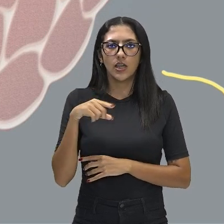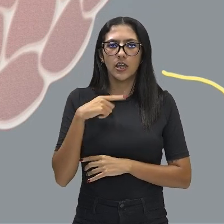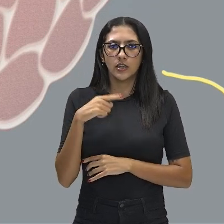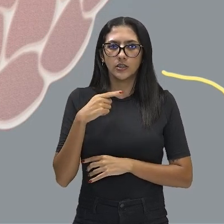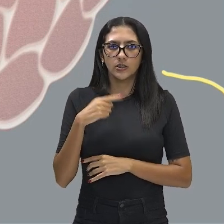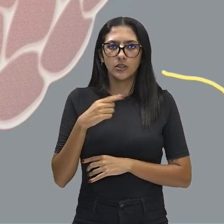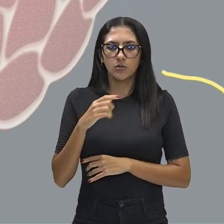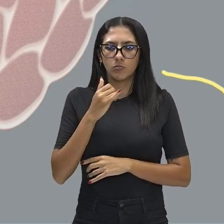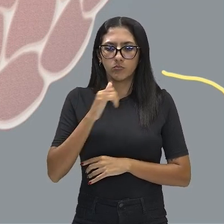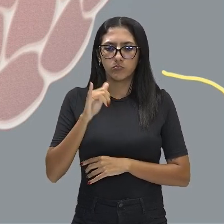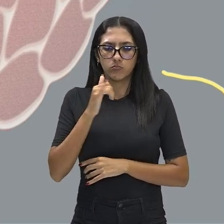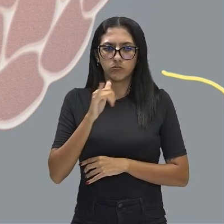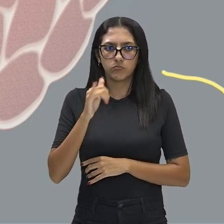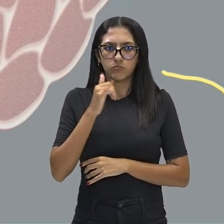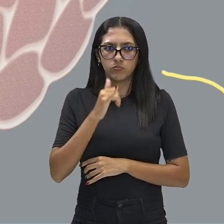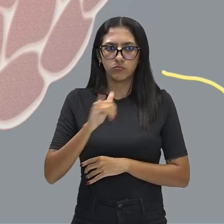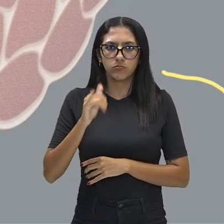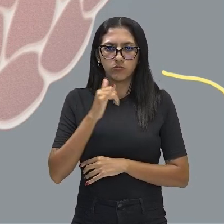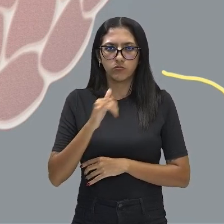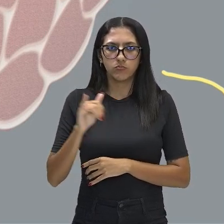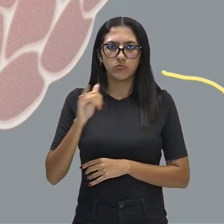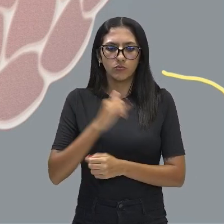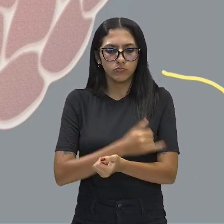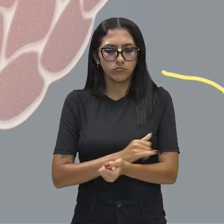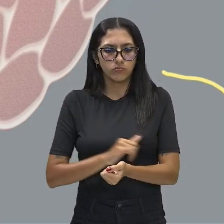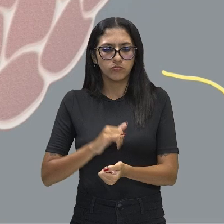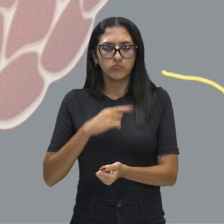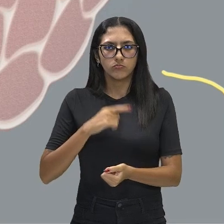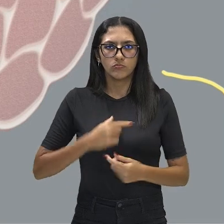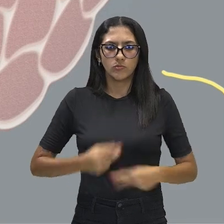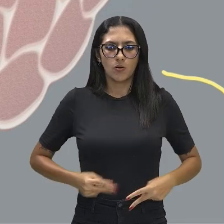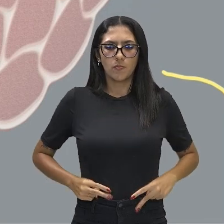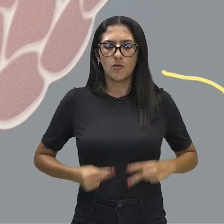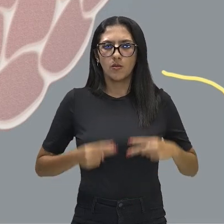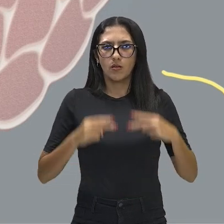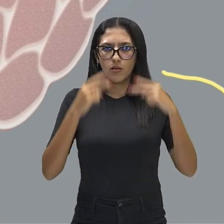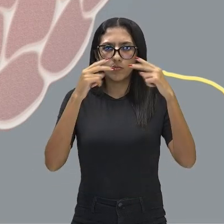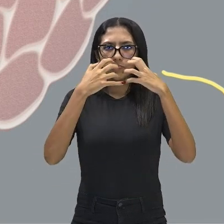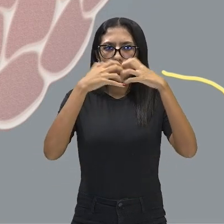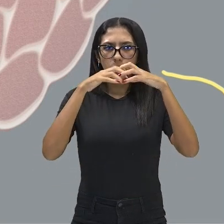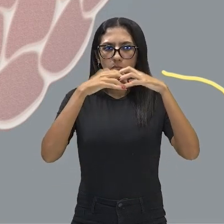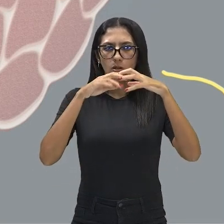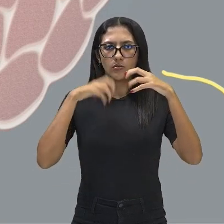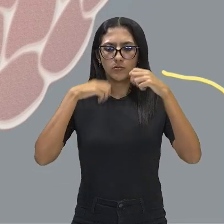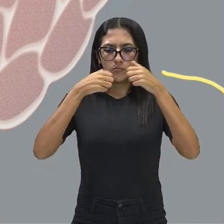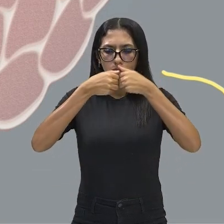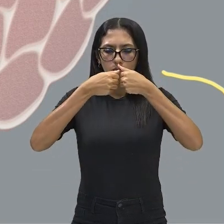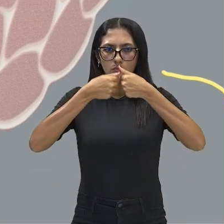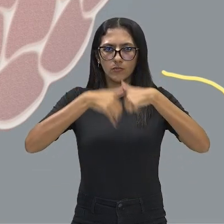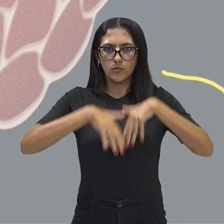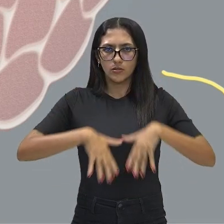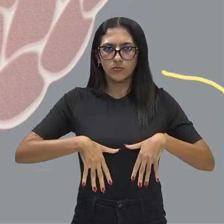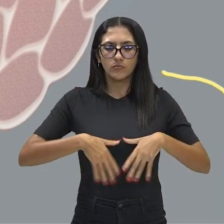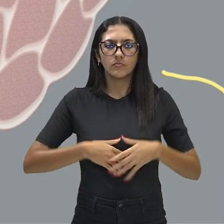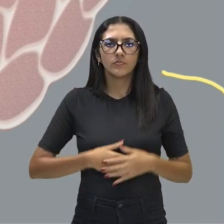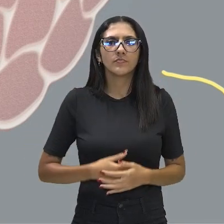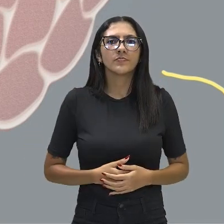do tecido até o nosso sistema nervoso periférico ou o